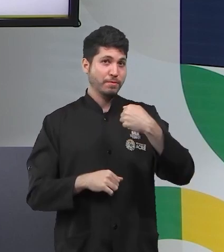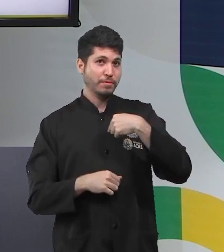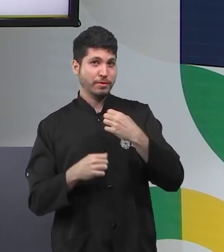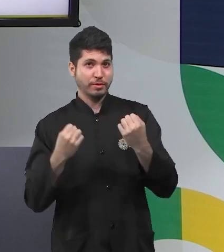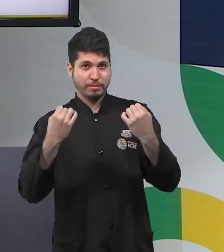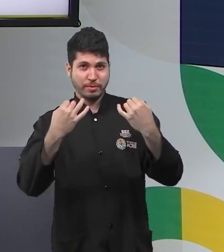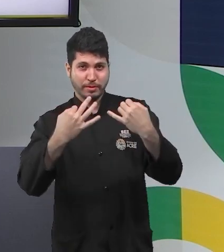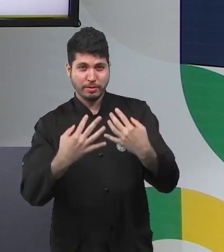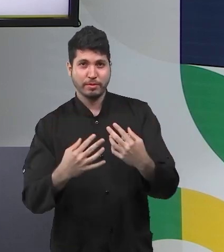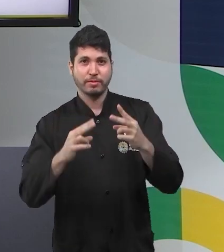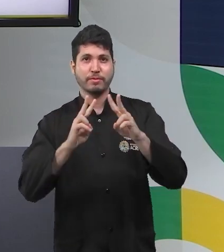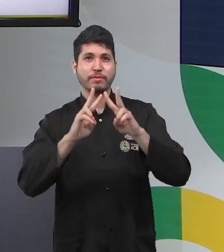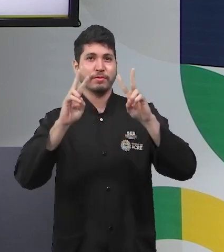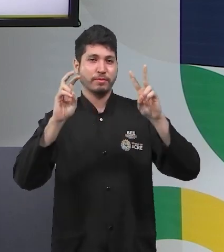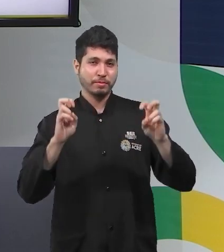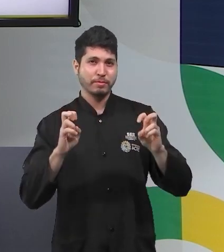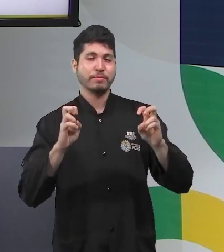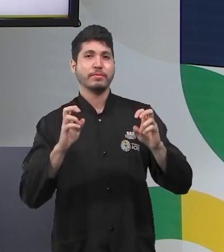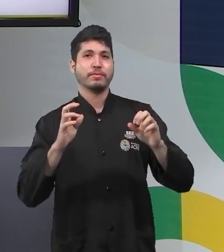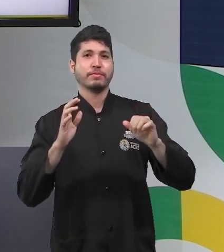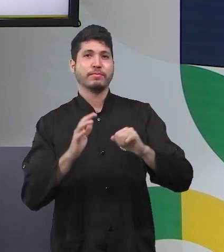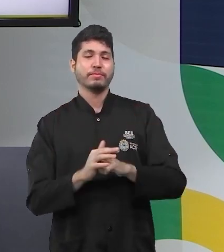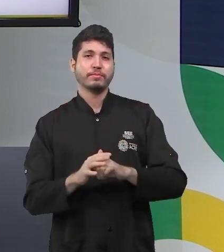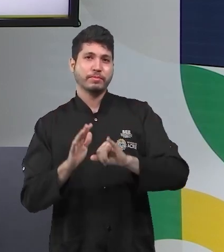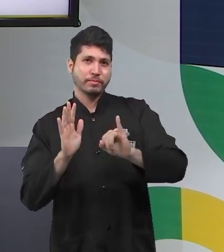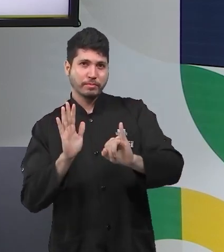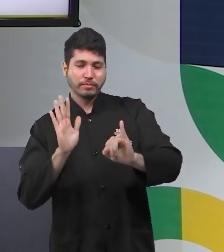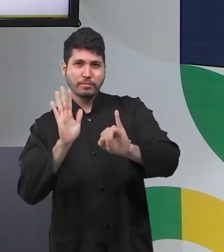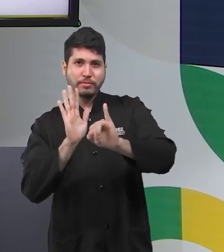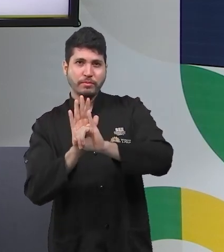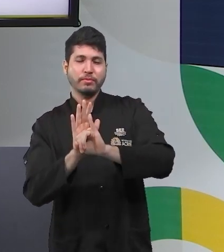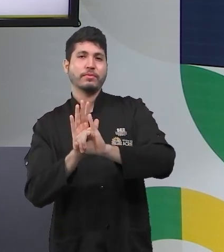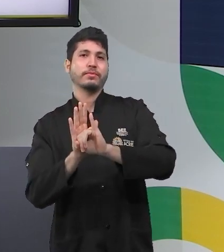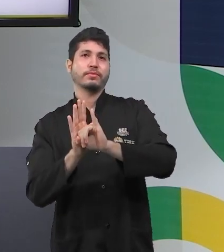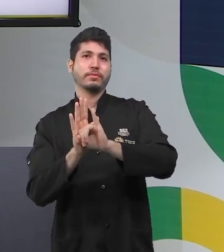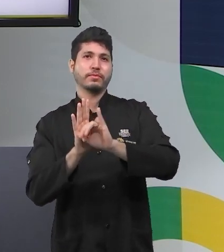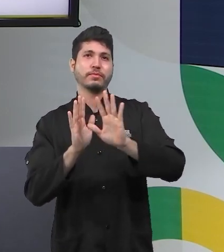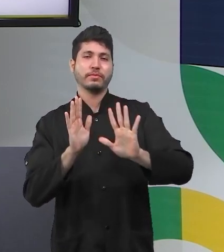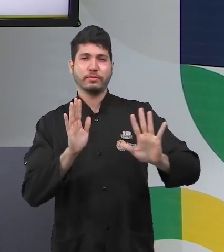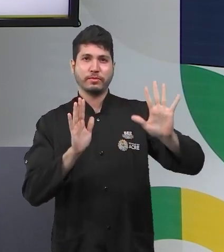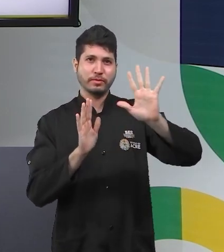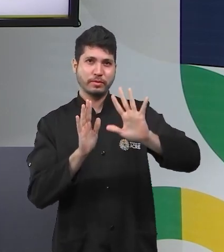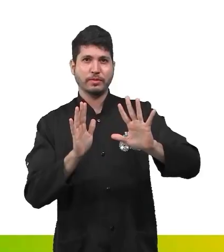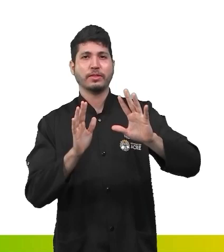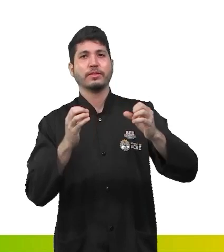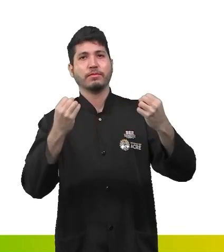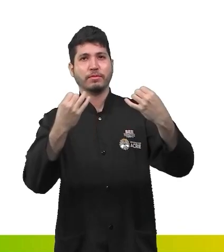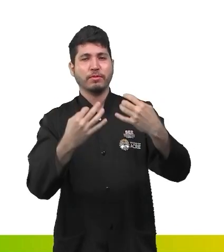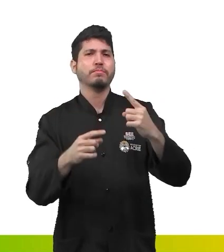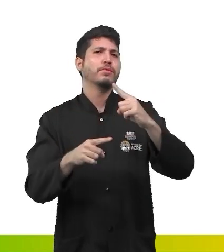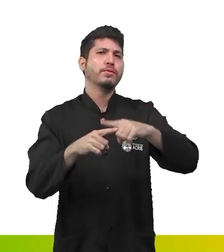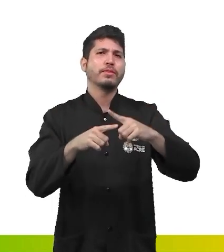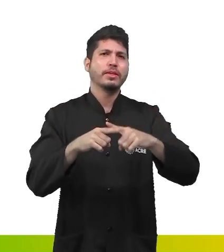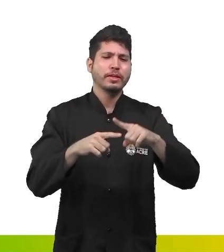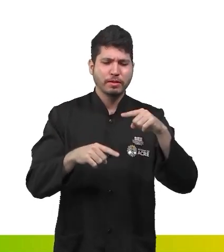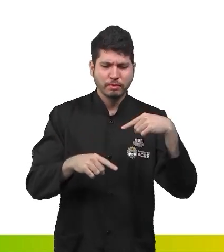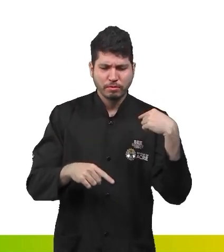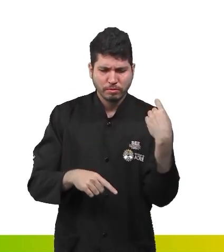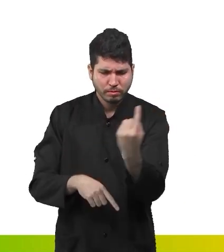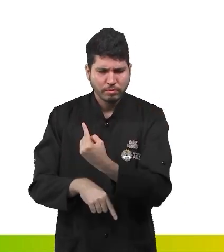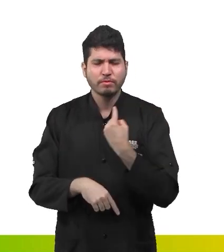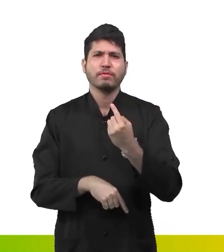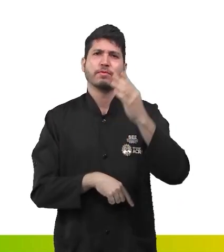A identidade nacional, o que é que faz com que nós sejamos brasileiros, tá bom? Então, vamos avançar e daqui a pouco a gente vai ampliando essa